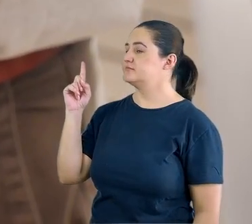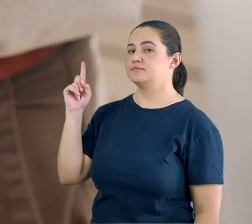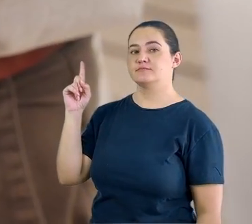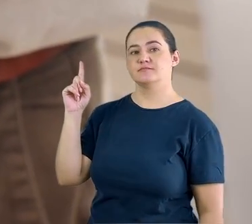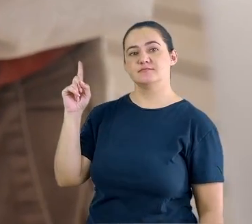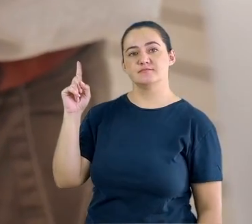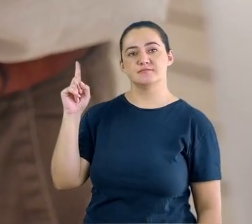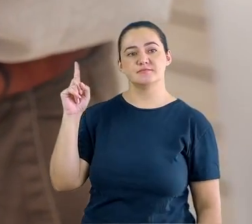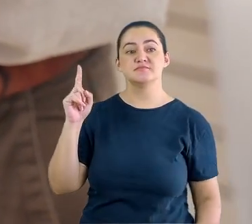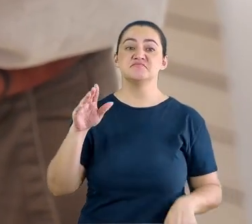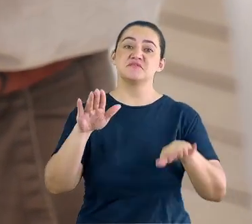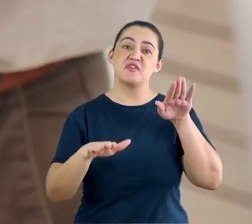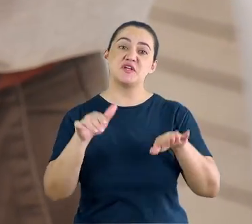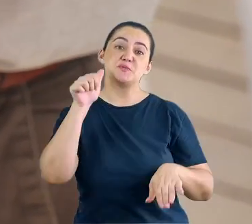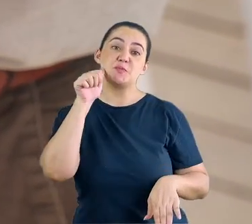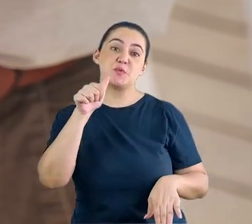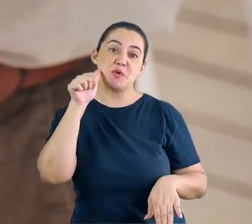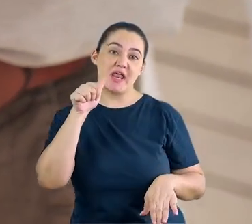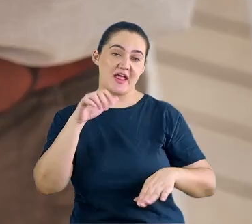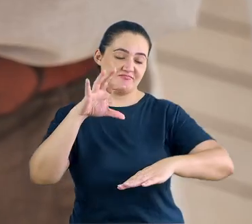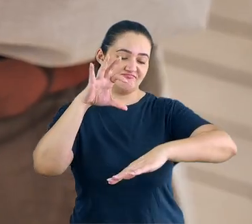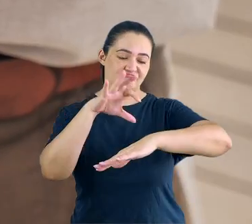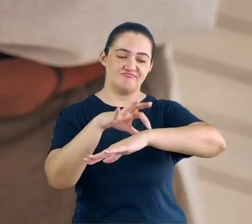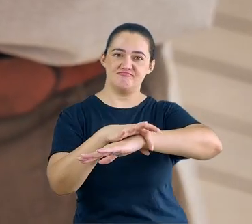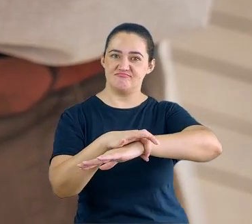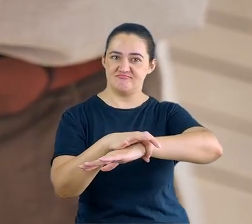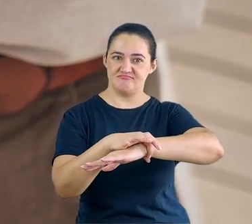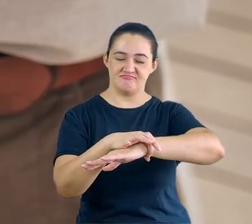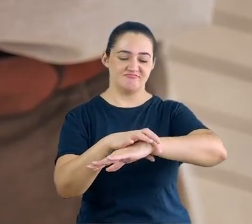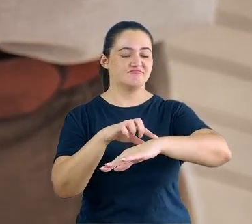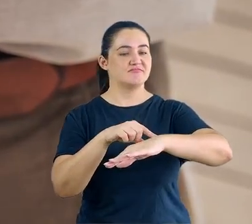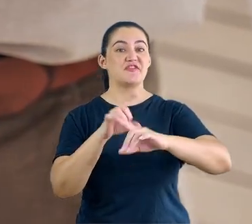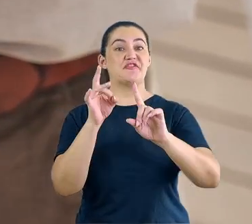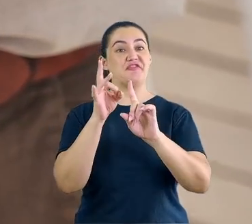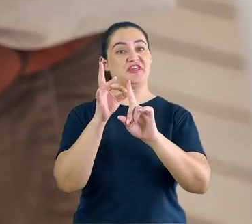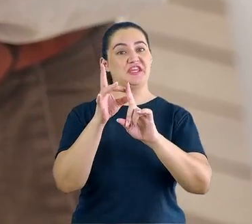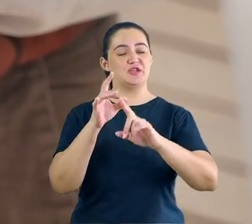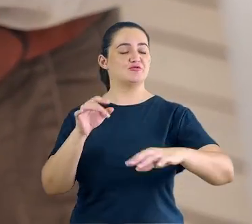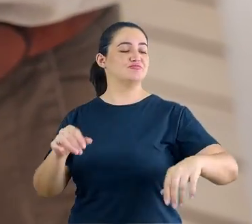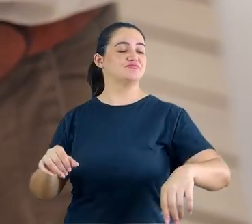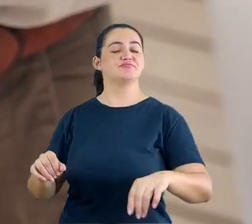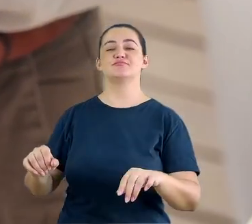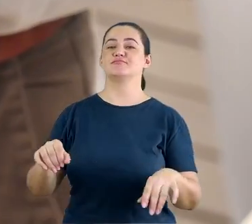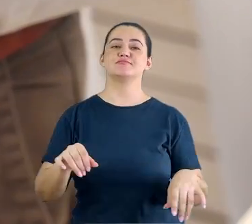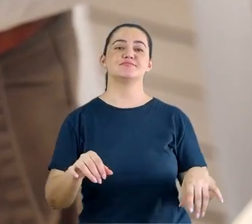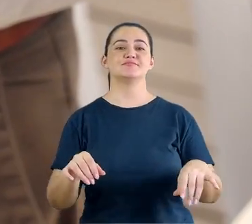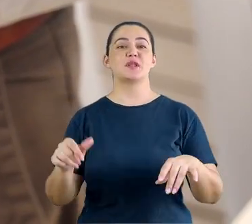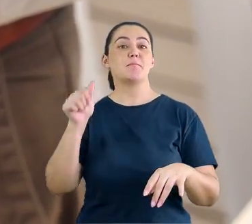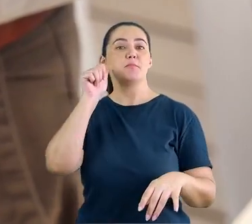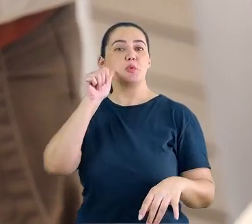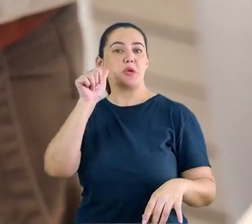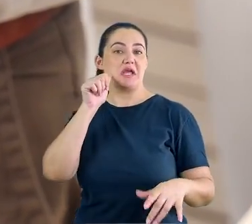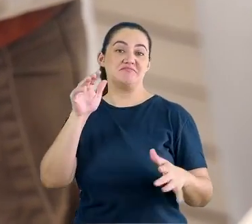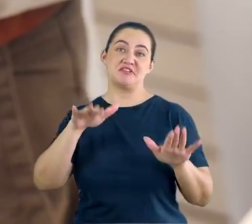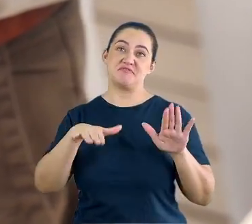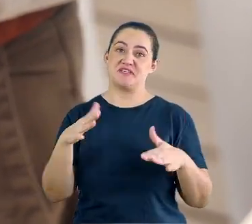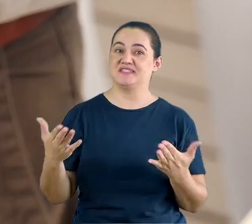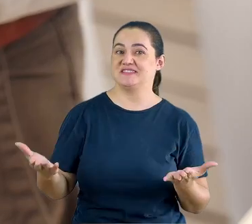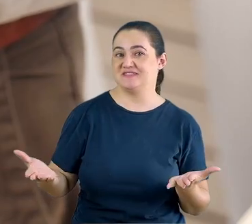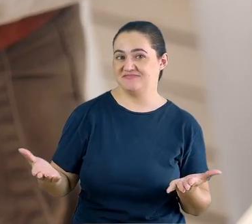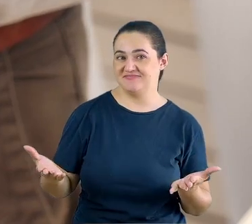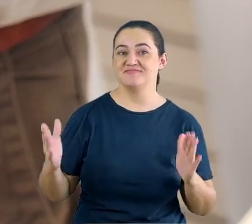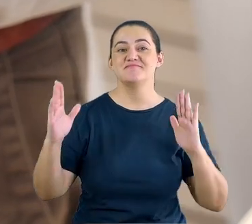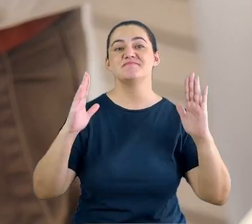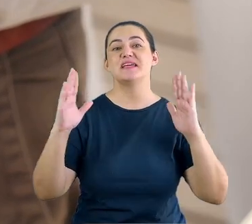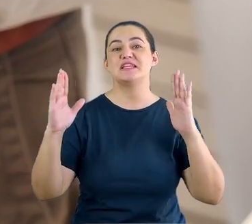Uma mulher talvez veio aqui com seu bracelete, enfeitando o seu pulso e entrou aqui nas adjacências do templo. Quem